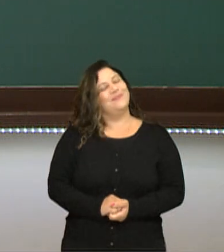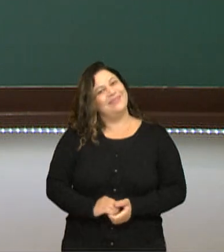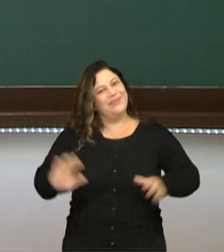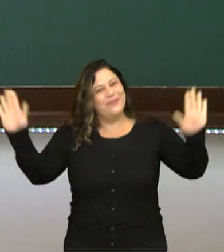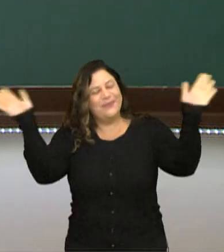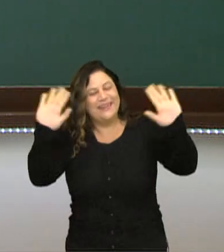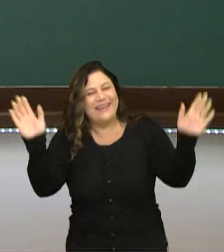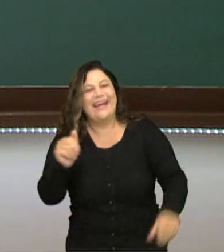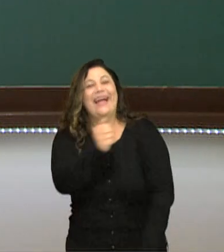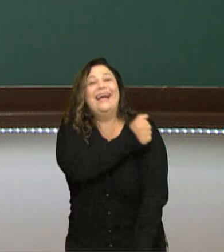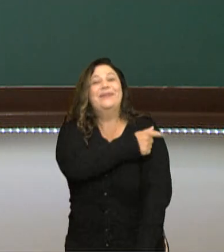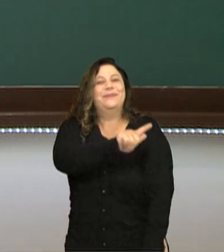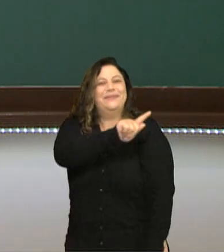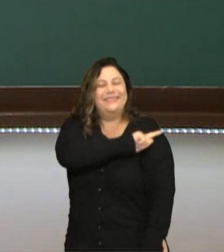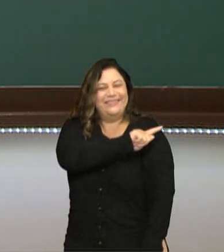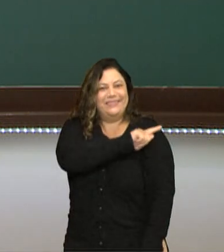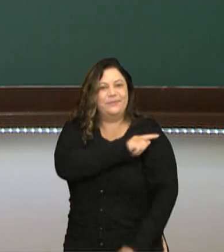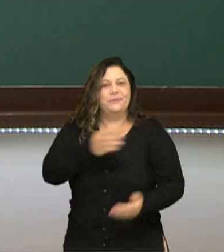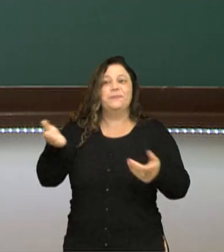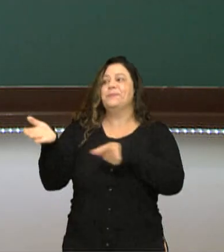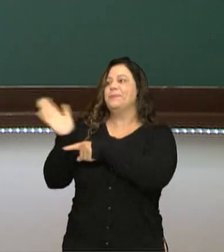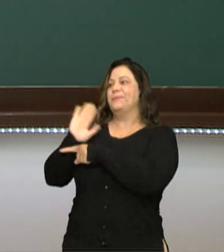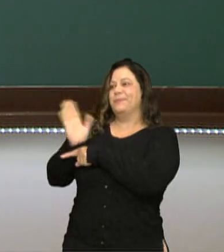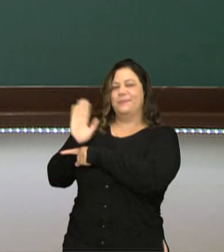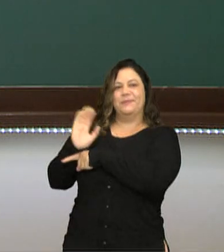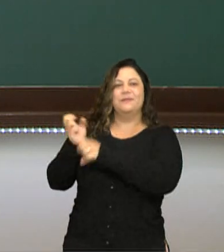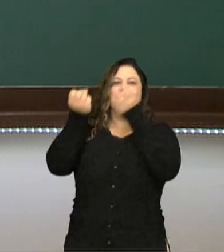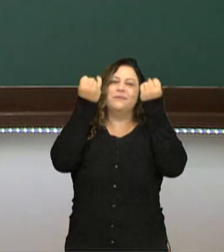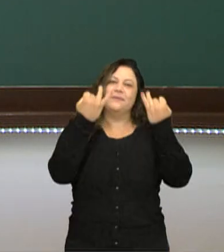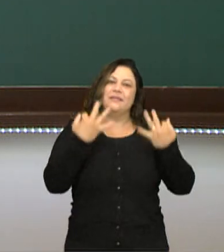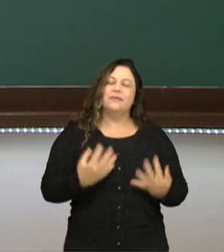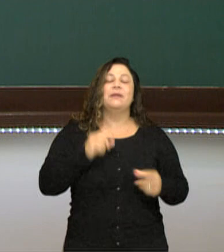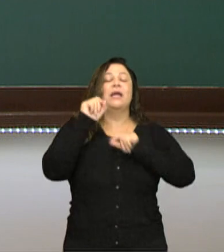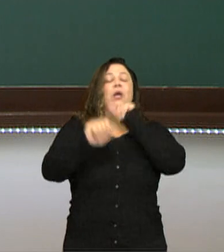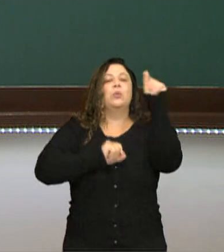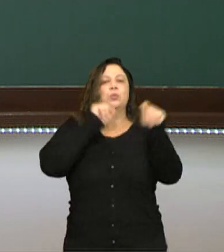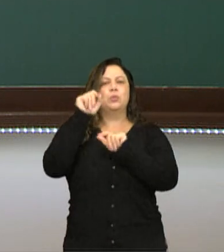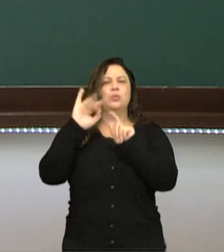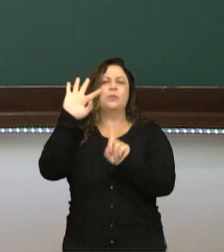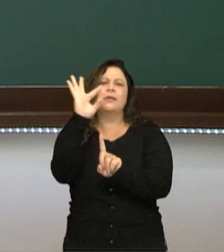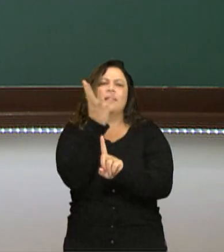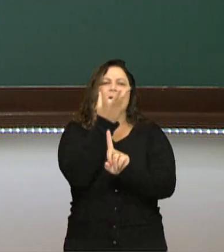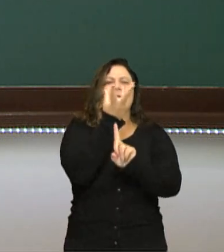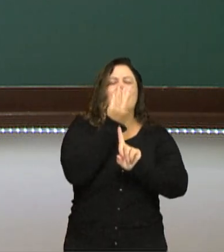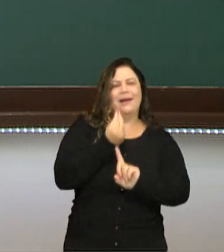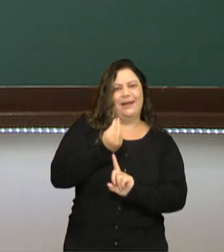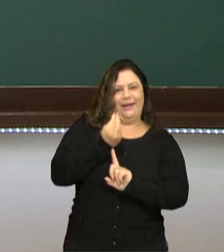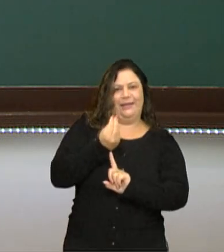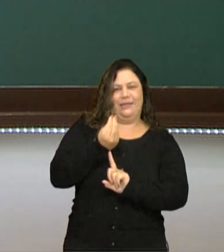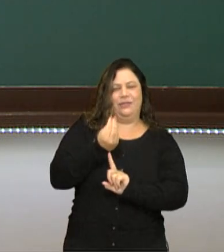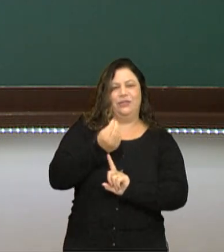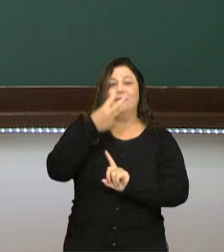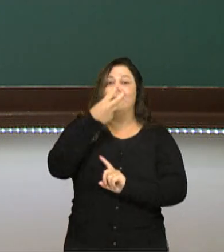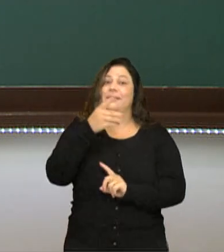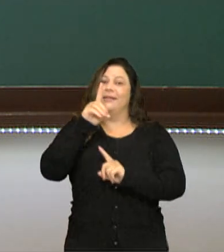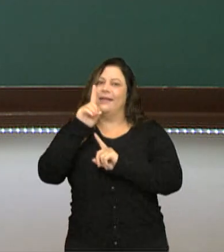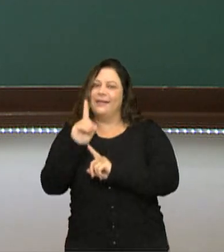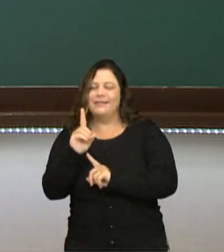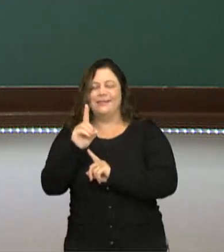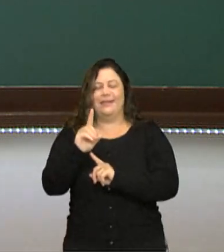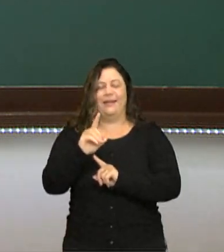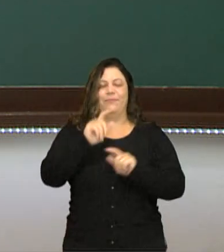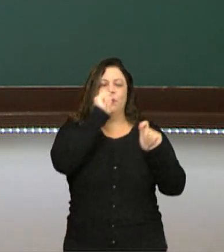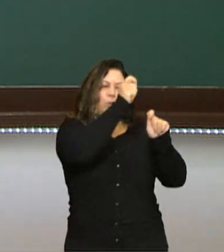Olá, estudantes do 7º ano! Nesse vídeo nós vamos falar sobre arte tridimensional, escultura grego e